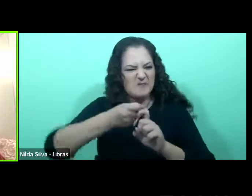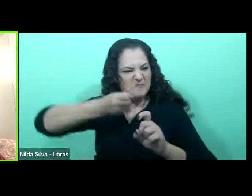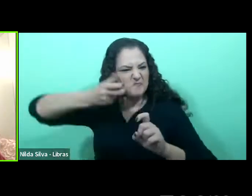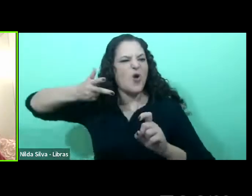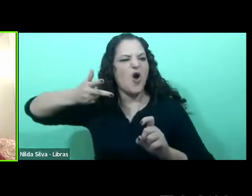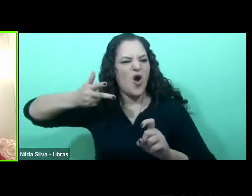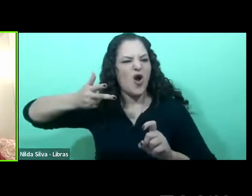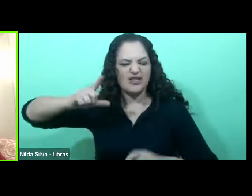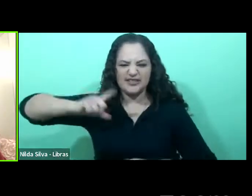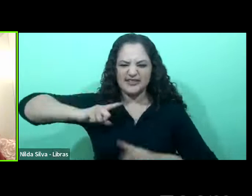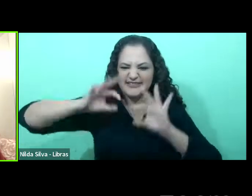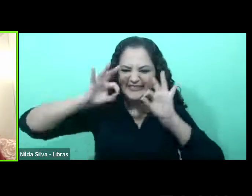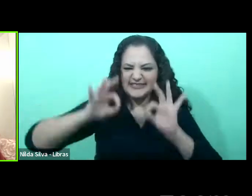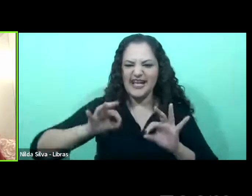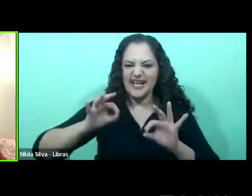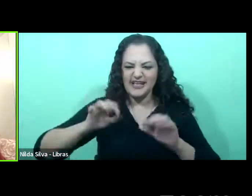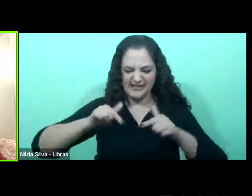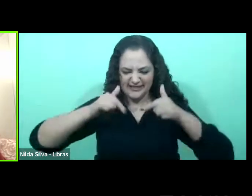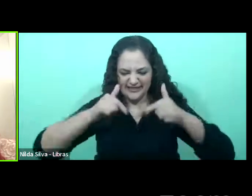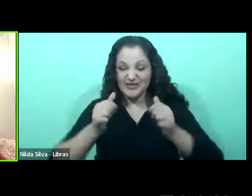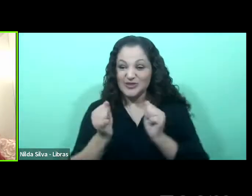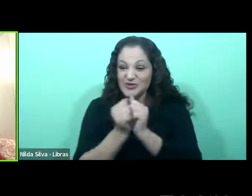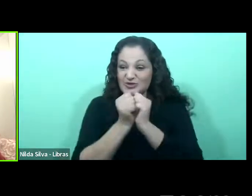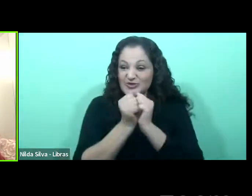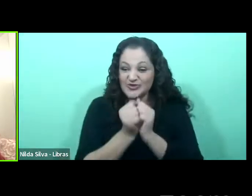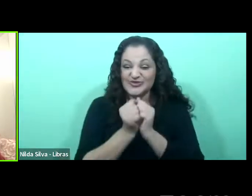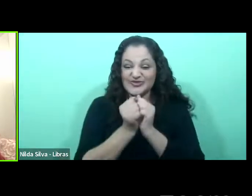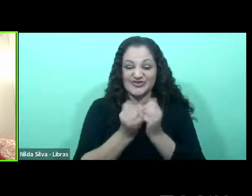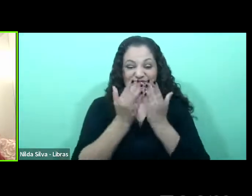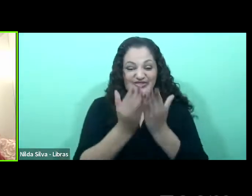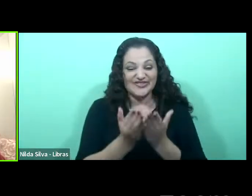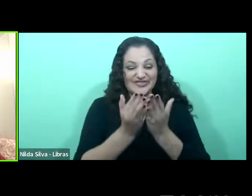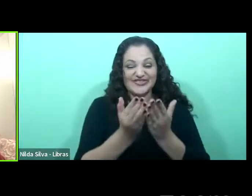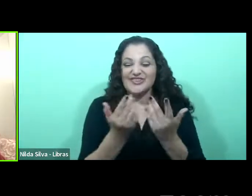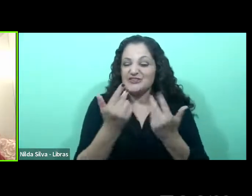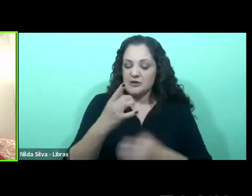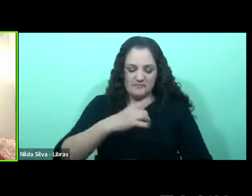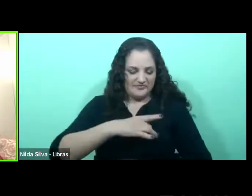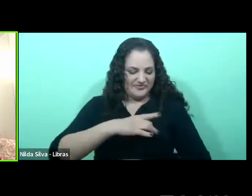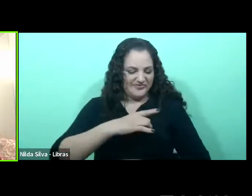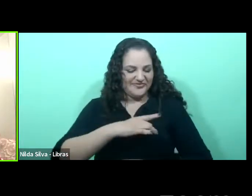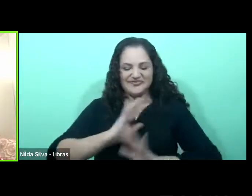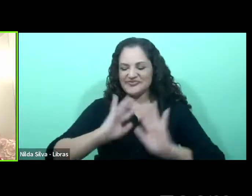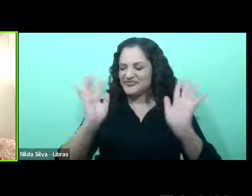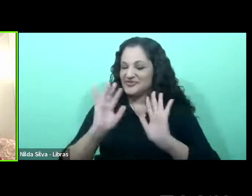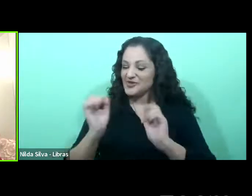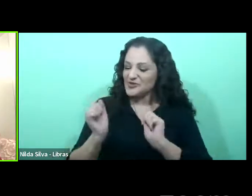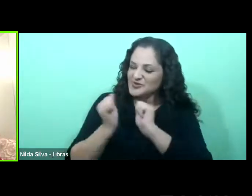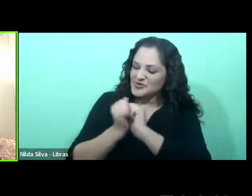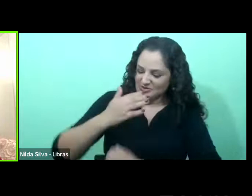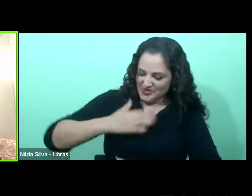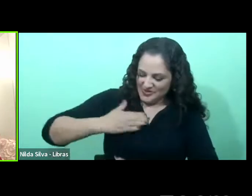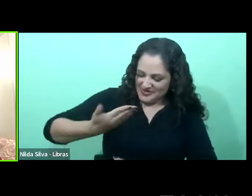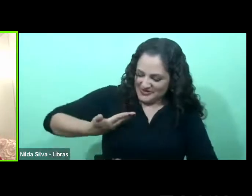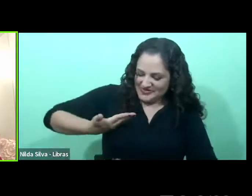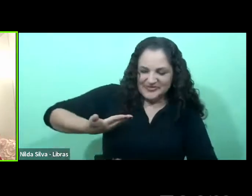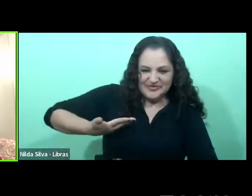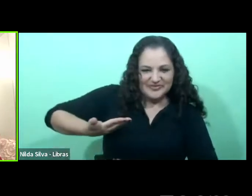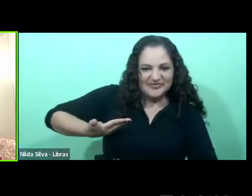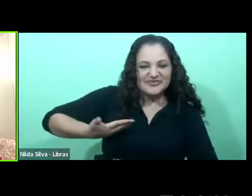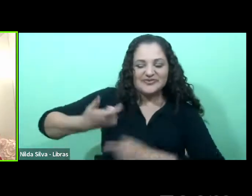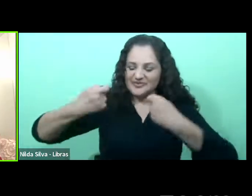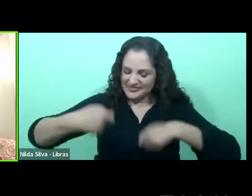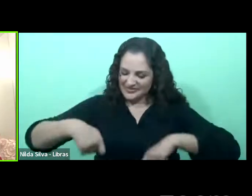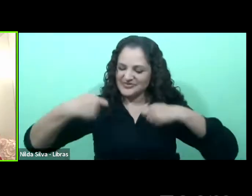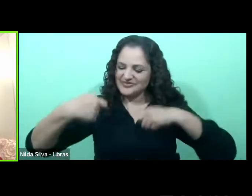arco. Todos nós no mesmo barco, não há nada a temer. Ao meu lado há um amigo que eu